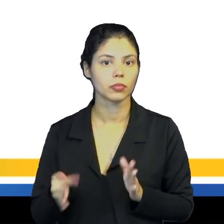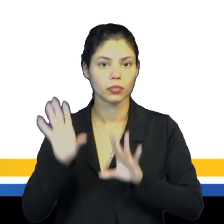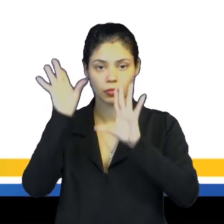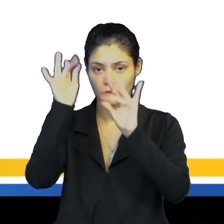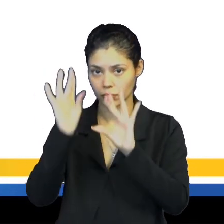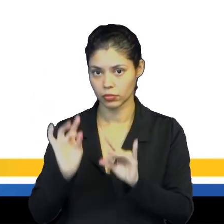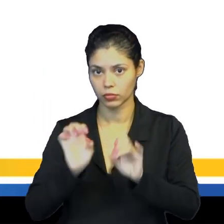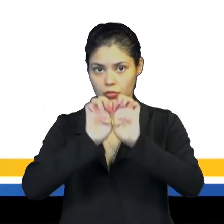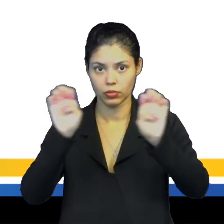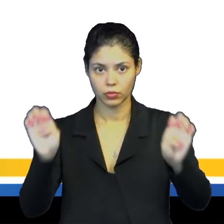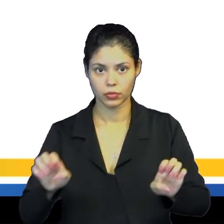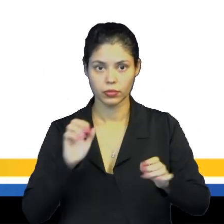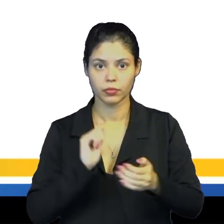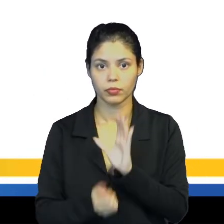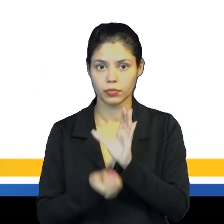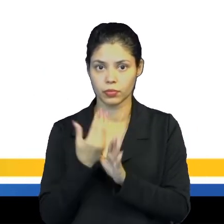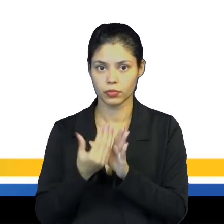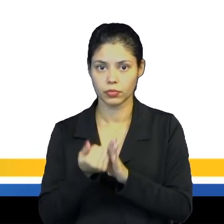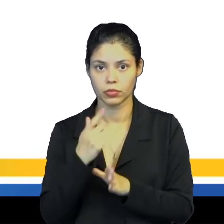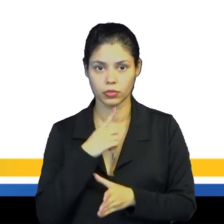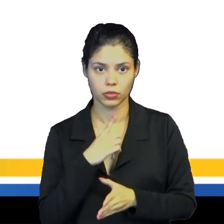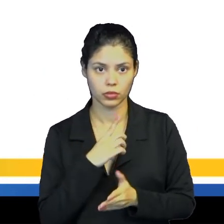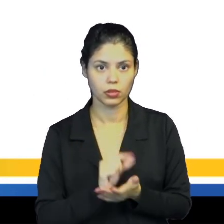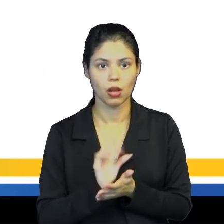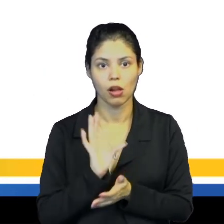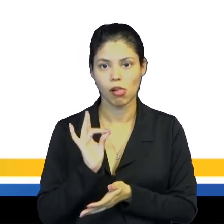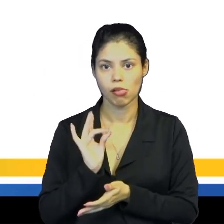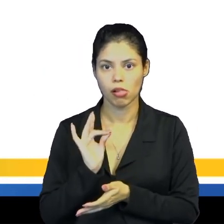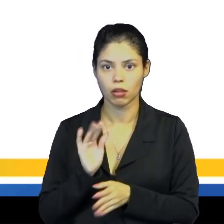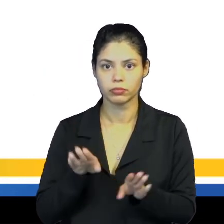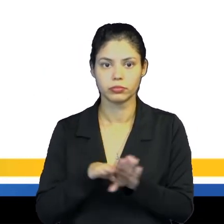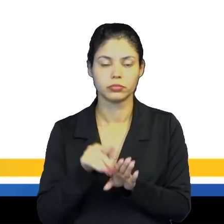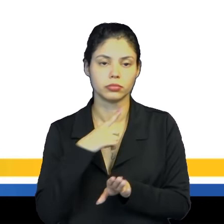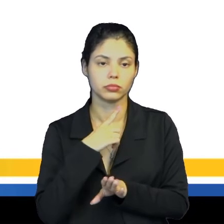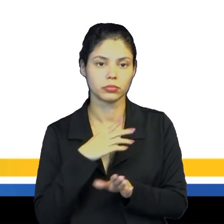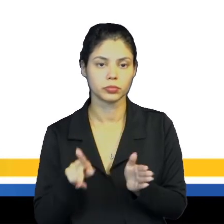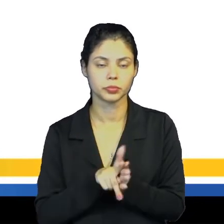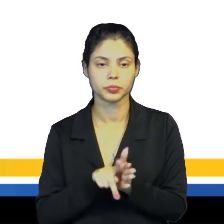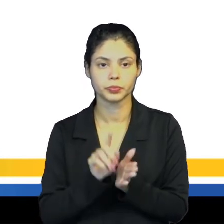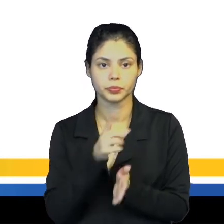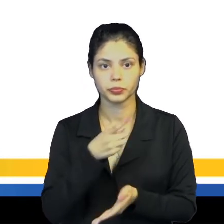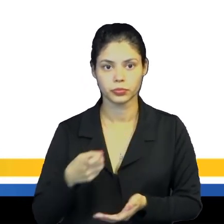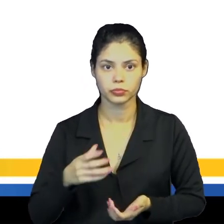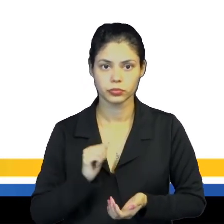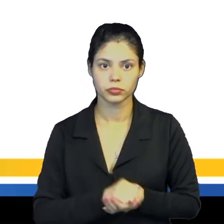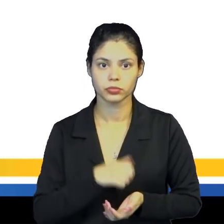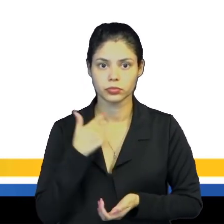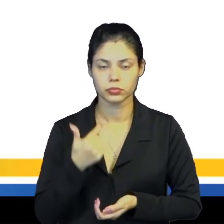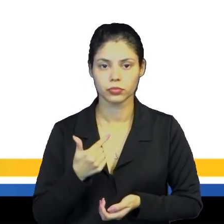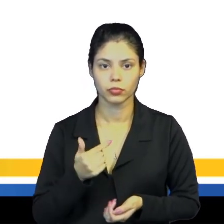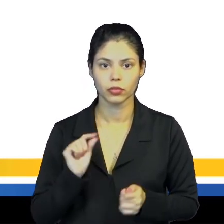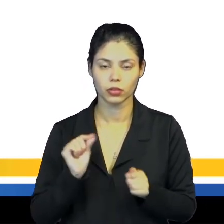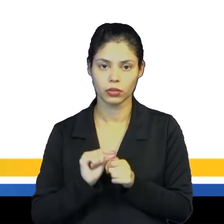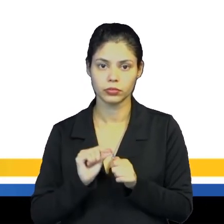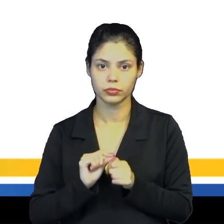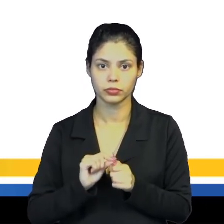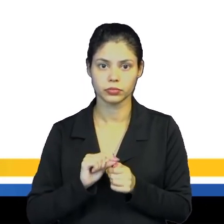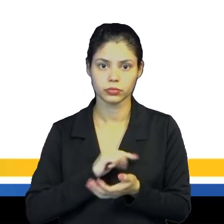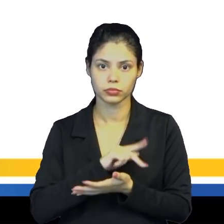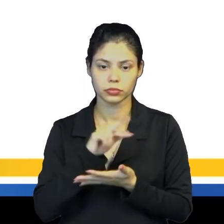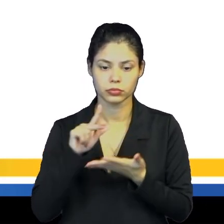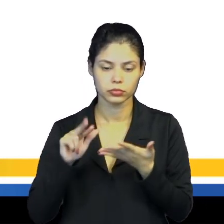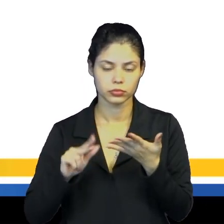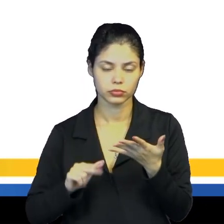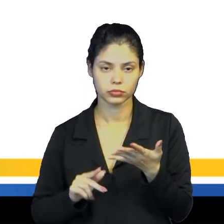Na estrutura 1, há a produção de uma secreção nutritiva para os espermatozoides. Na estrutura 2, é constituída por milhares de